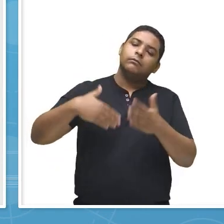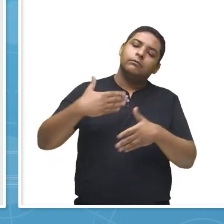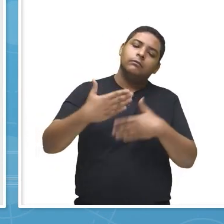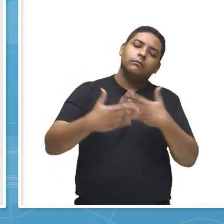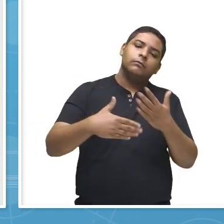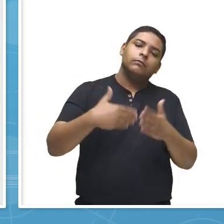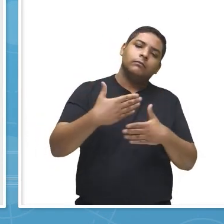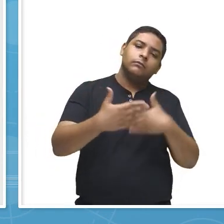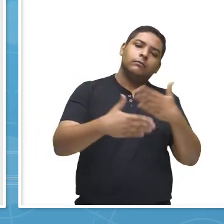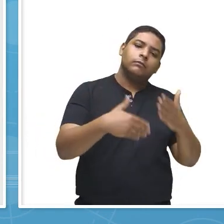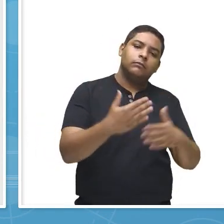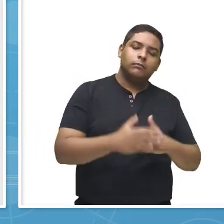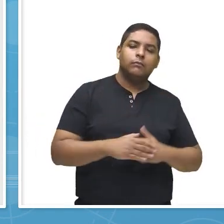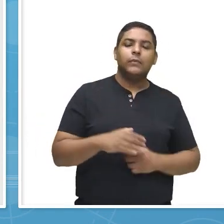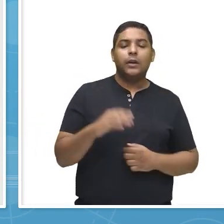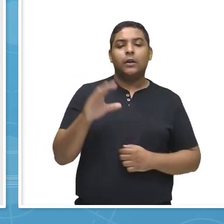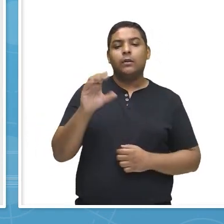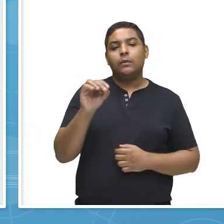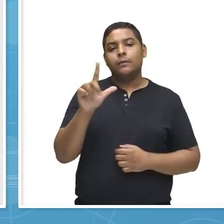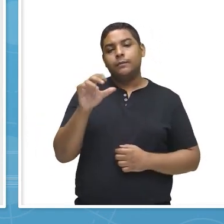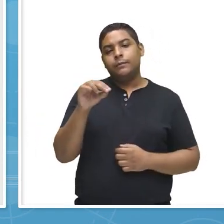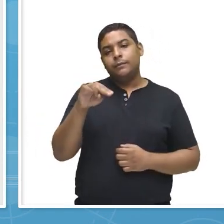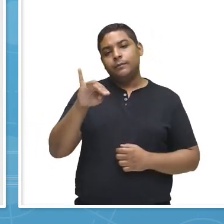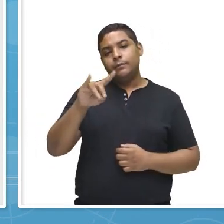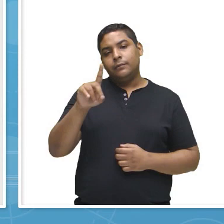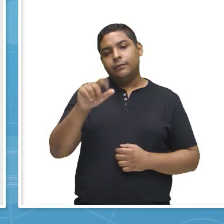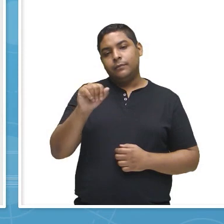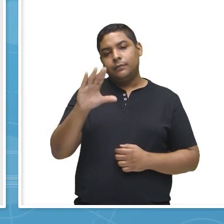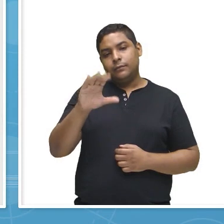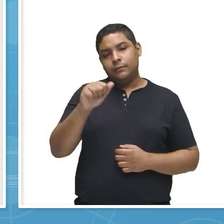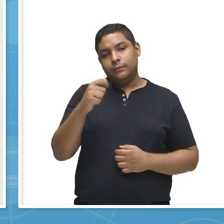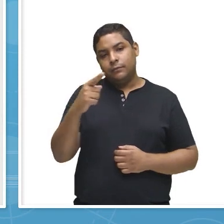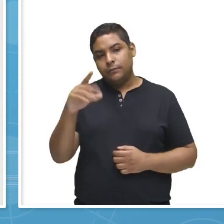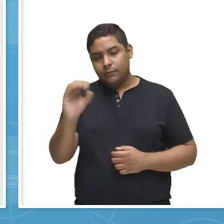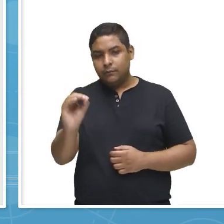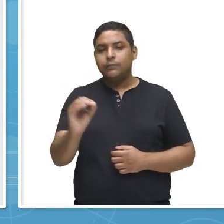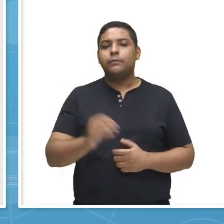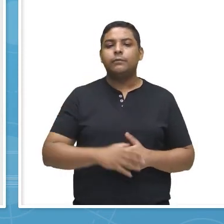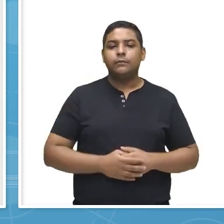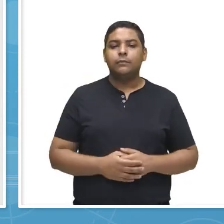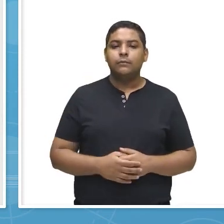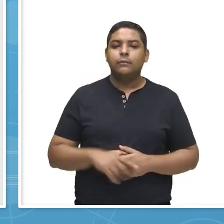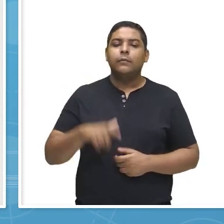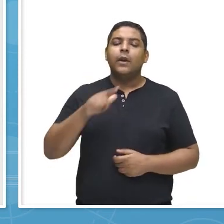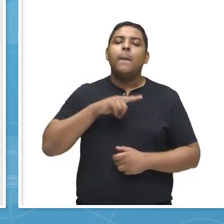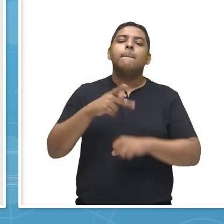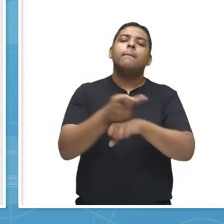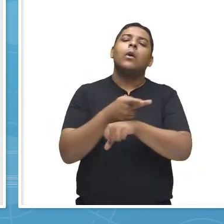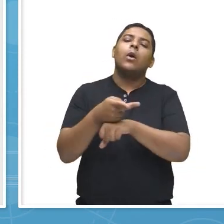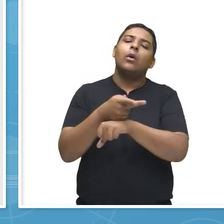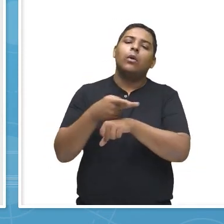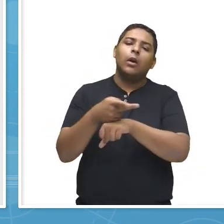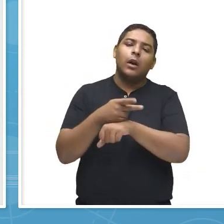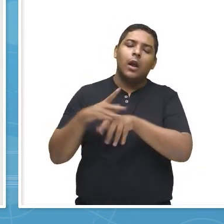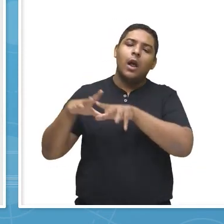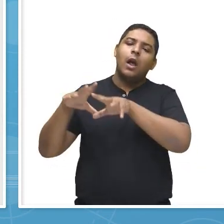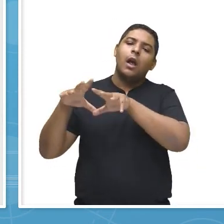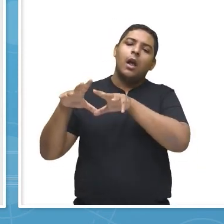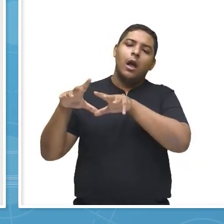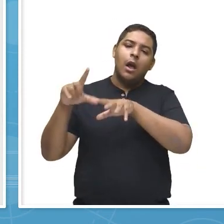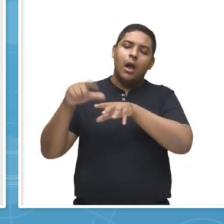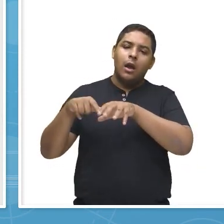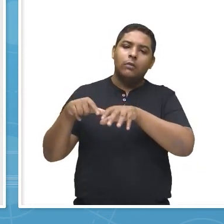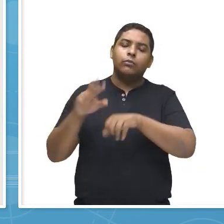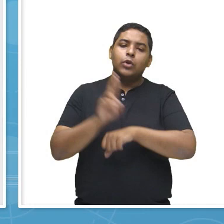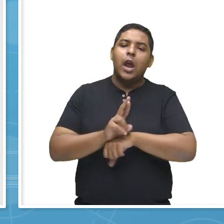de obra, né? A escravidão indígena, a busca dos recursos naturais ali por meio da